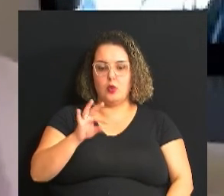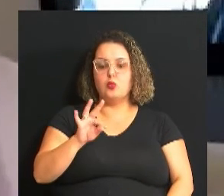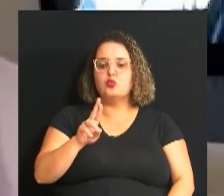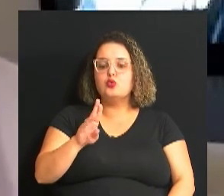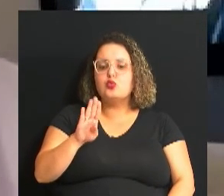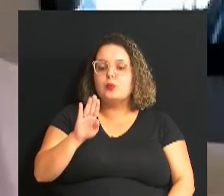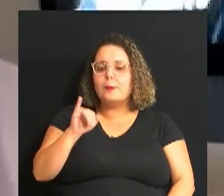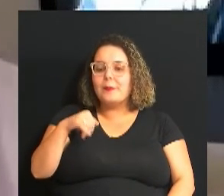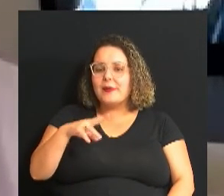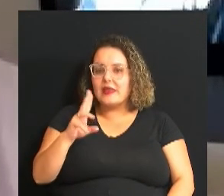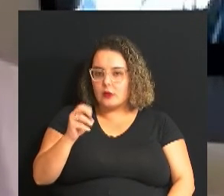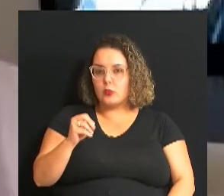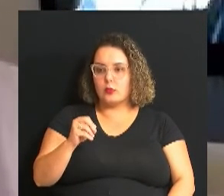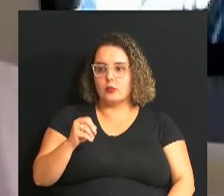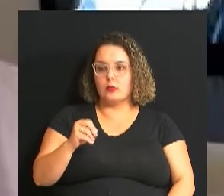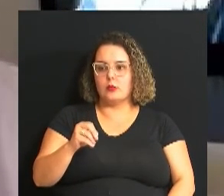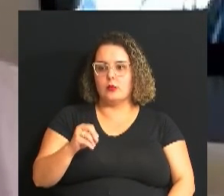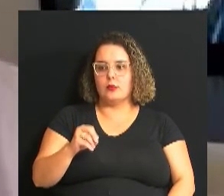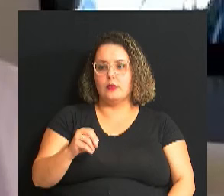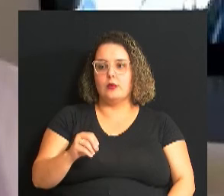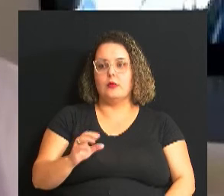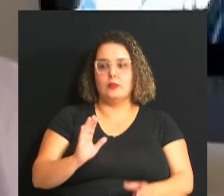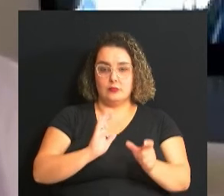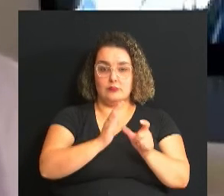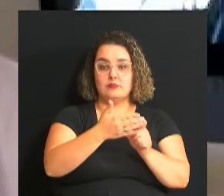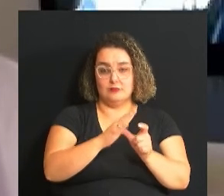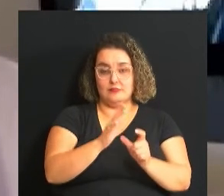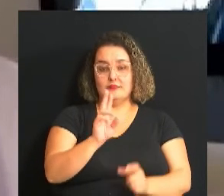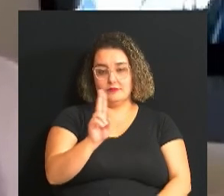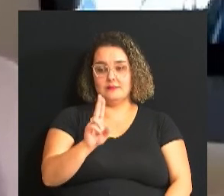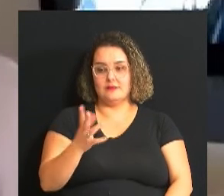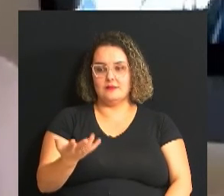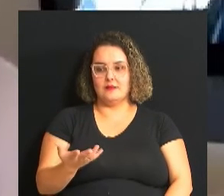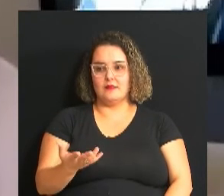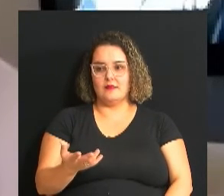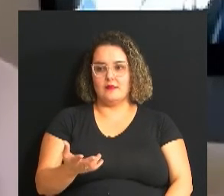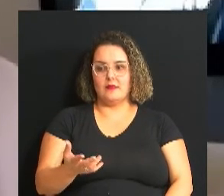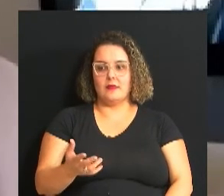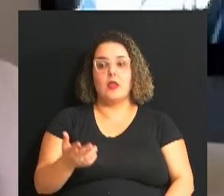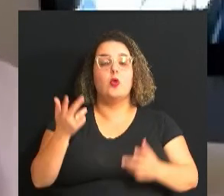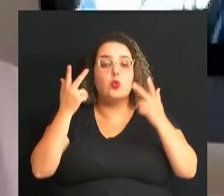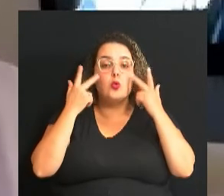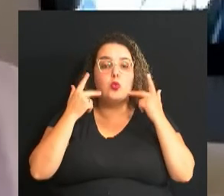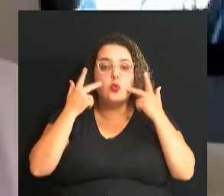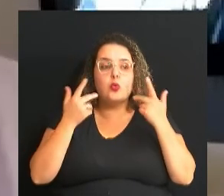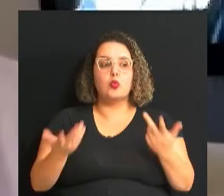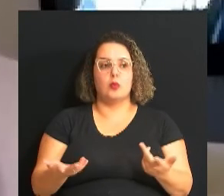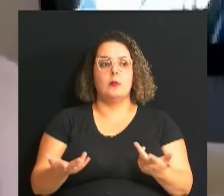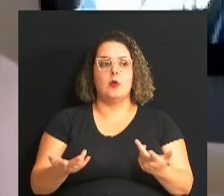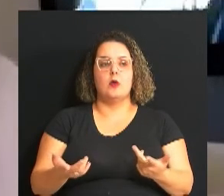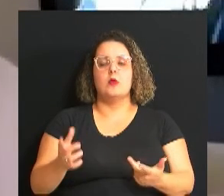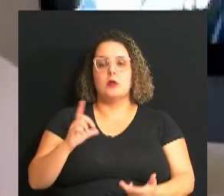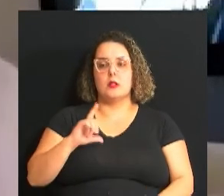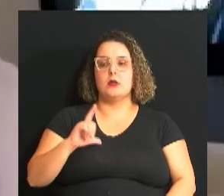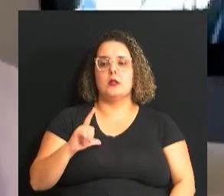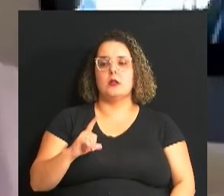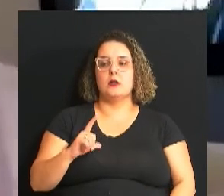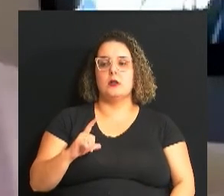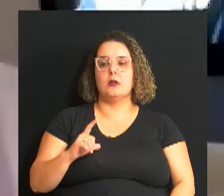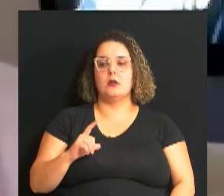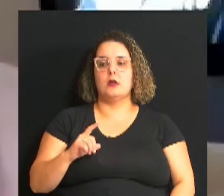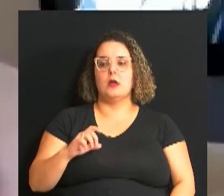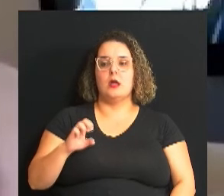verdade, você reconheceu o termo que eu estava falando, porque esse termo é um termo comum. Por isso que existe